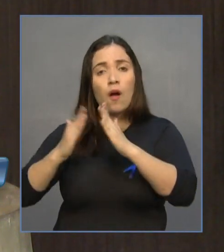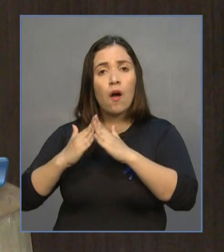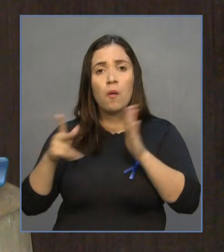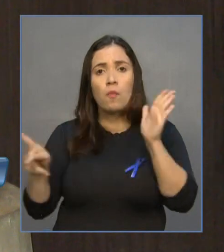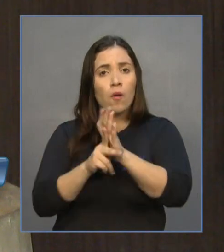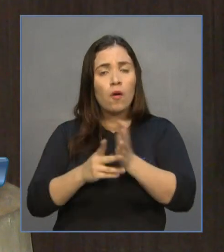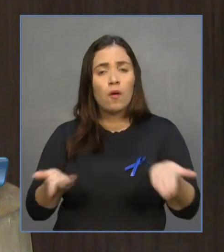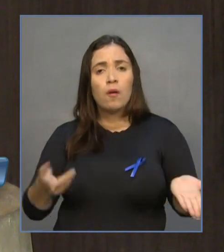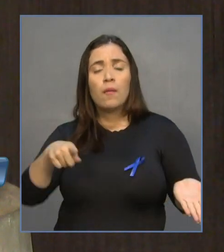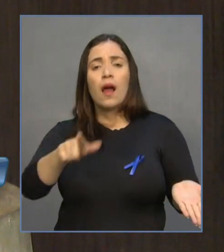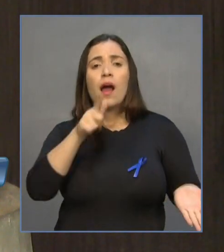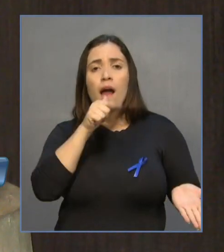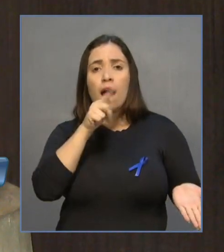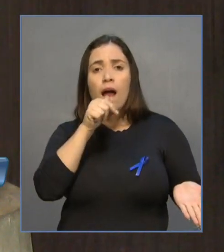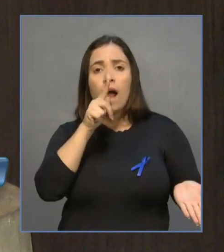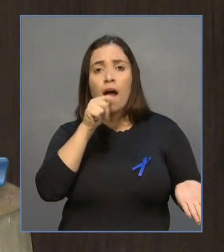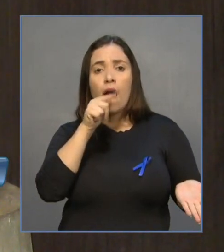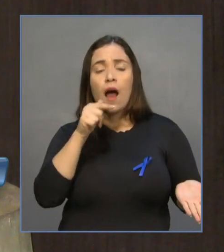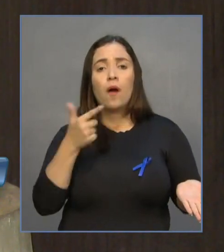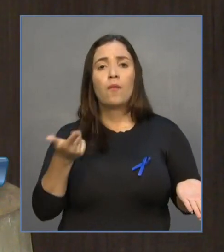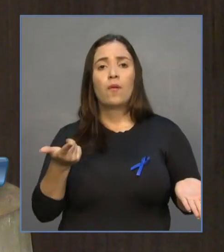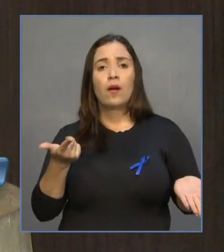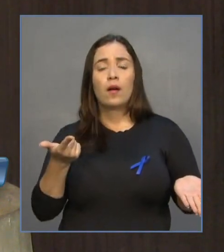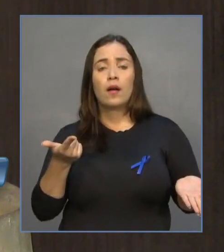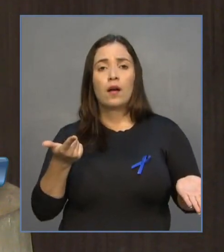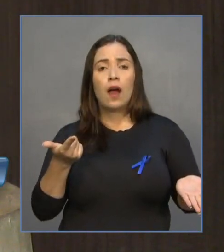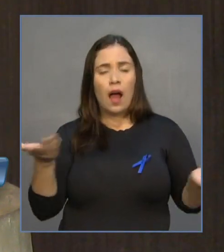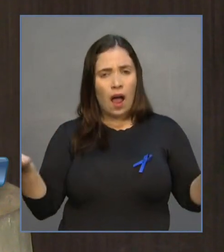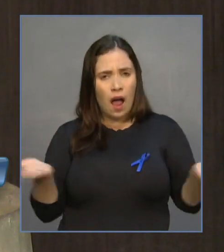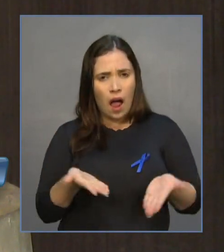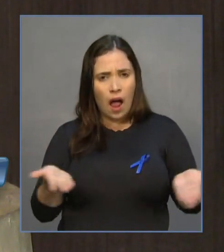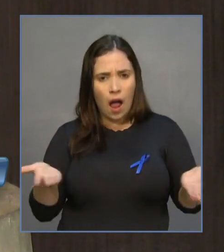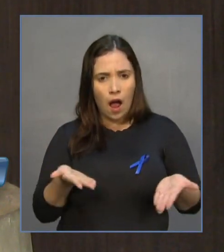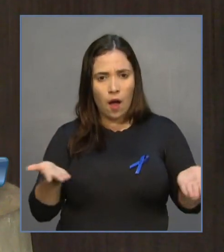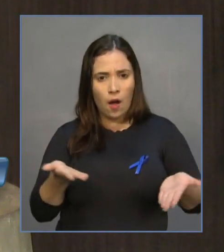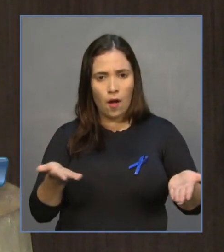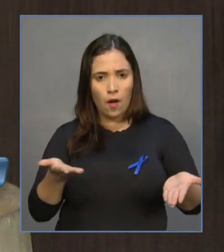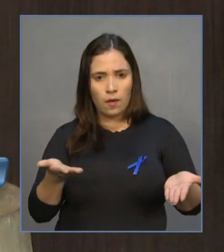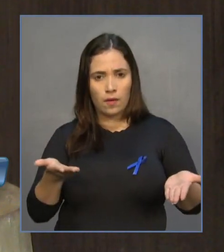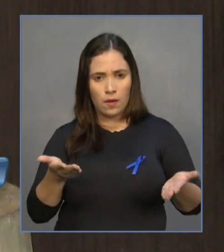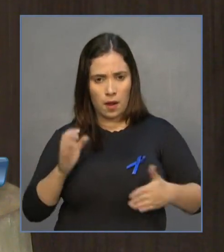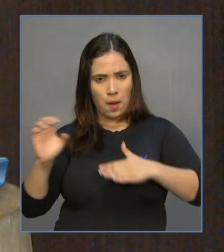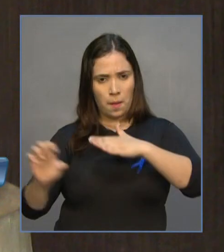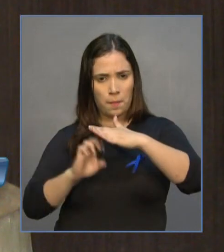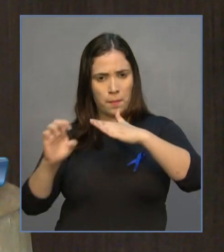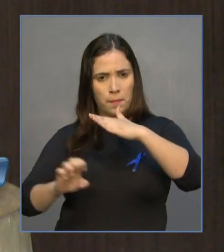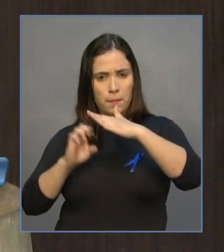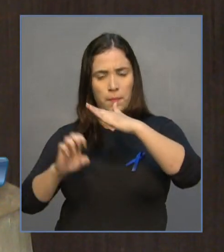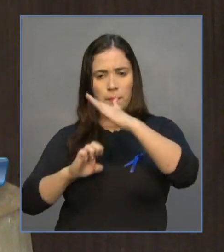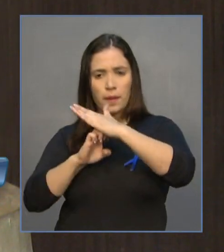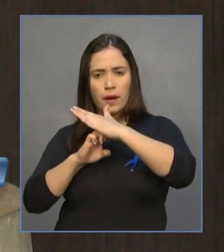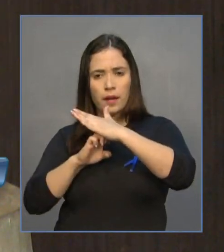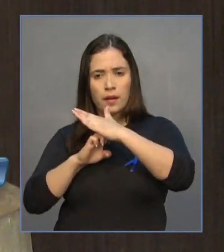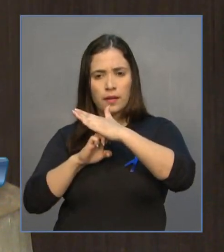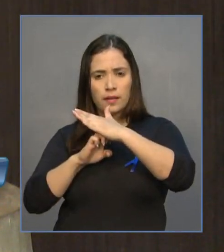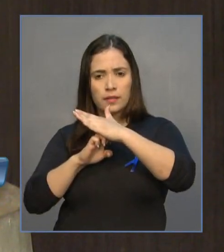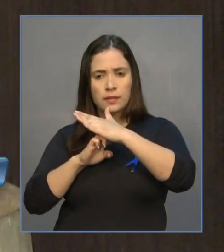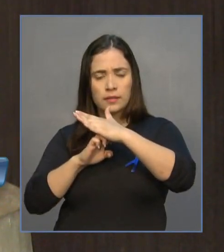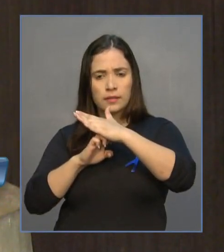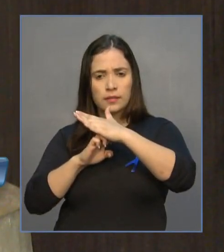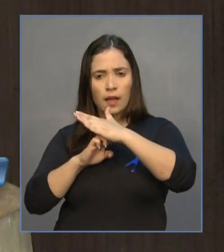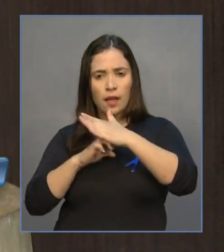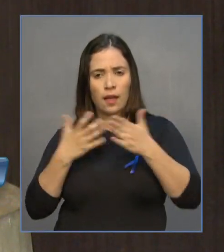naquela água o seu sustento, e agora vem o seu dinheiro, que é o dinheiro público, o dinheiro dos seus impostos,